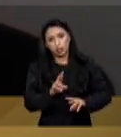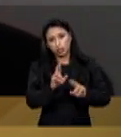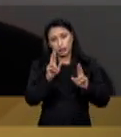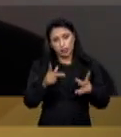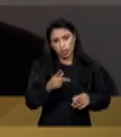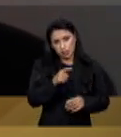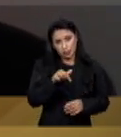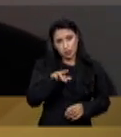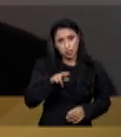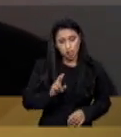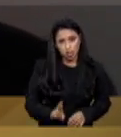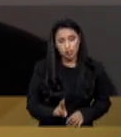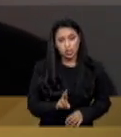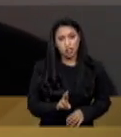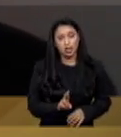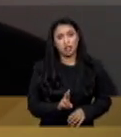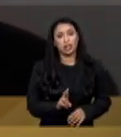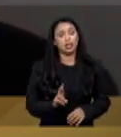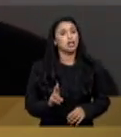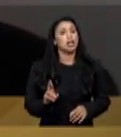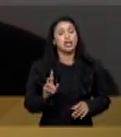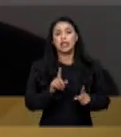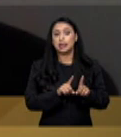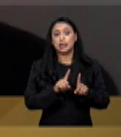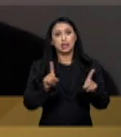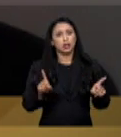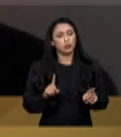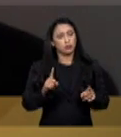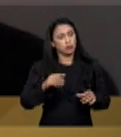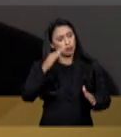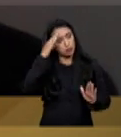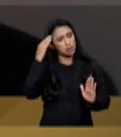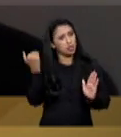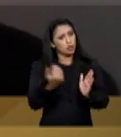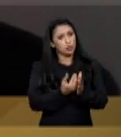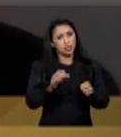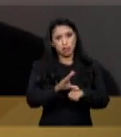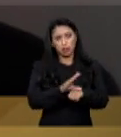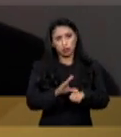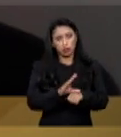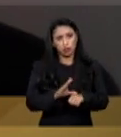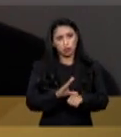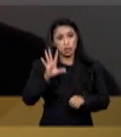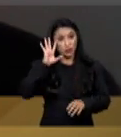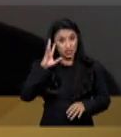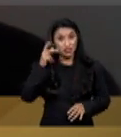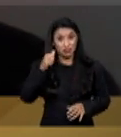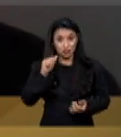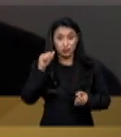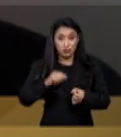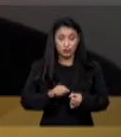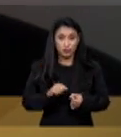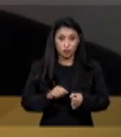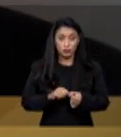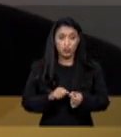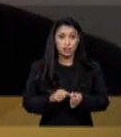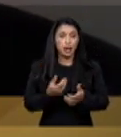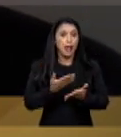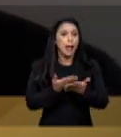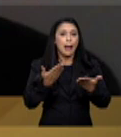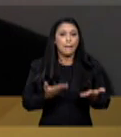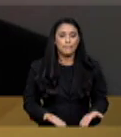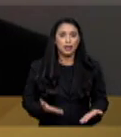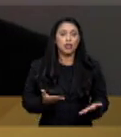na automática desconstituição das decisões por meio das quais foi declarada a perda